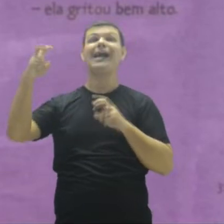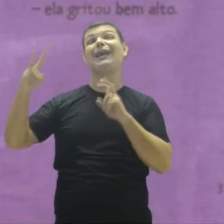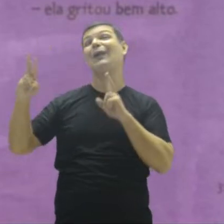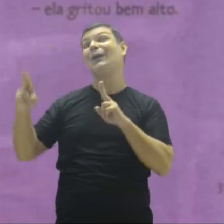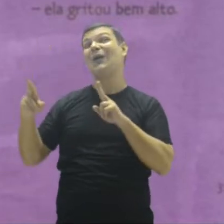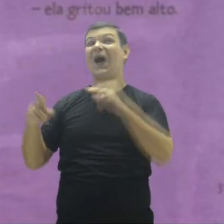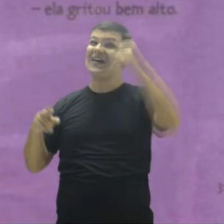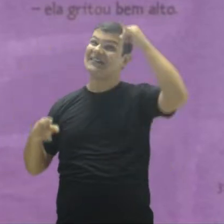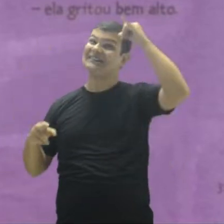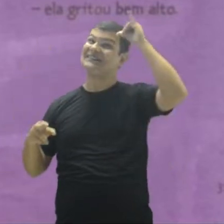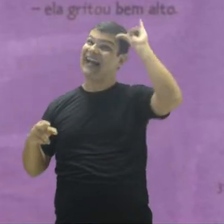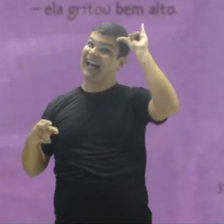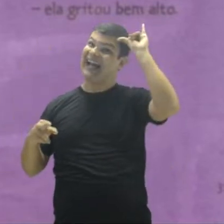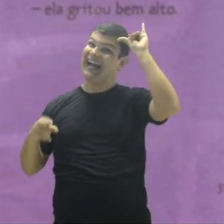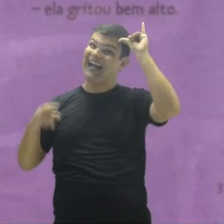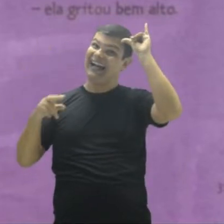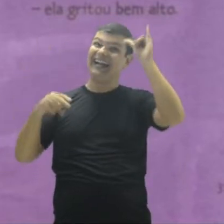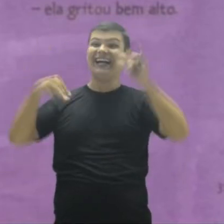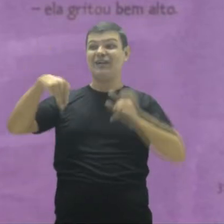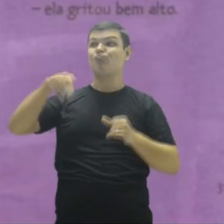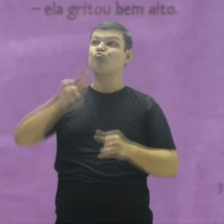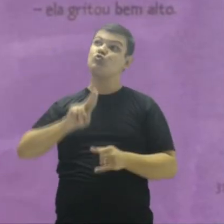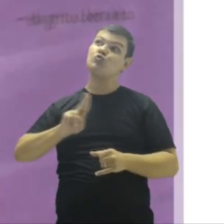Mu! Ele gritou bem